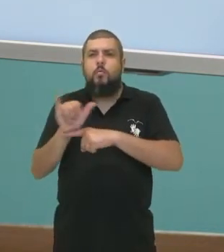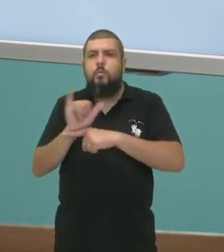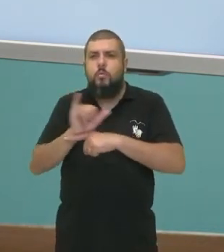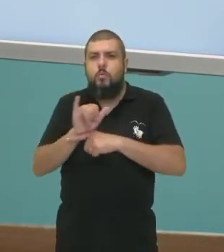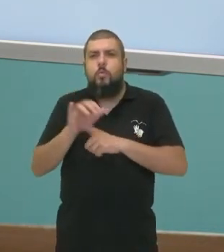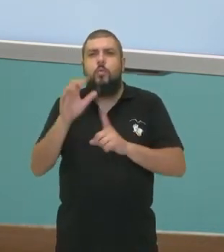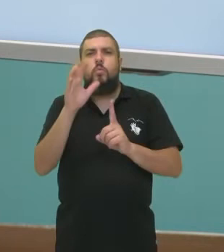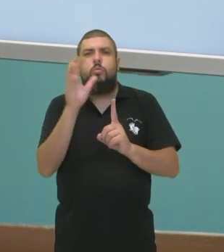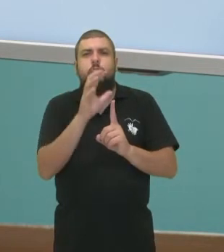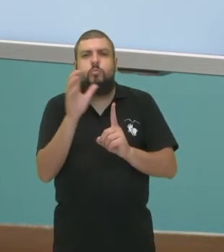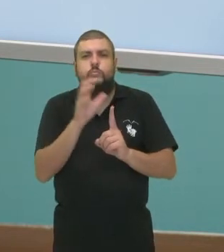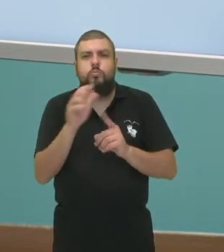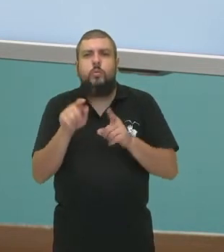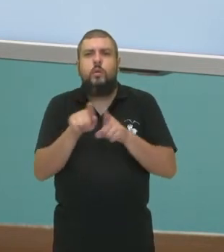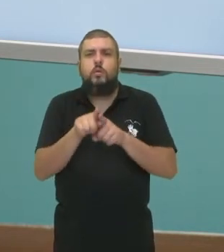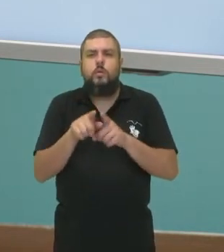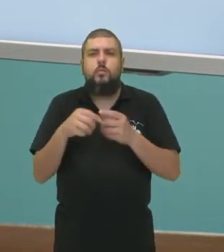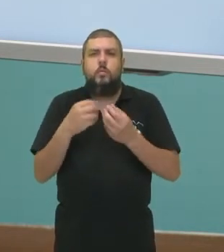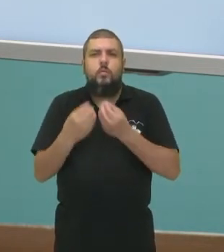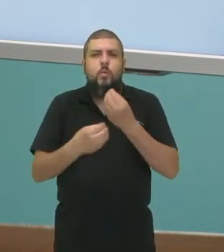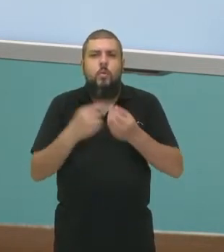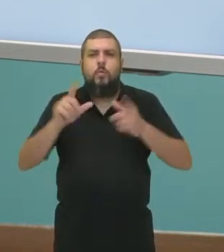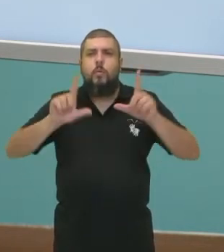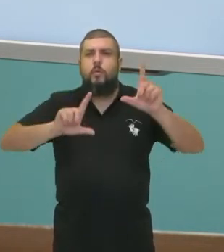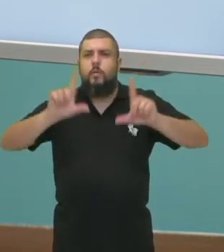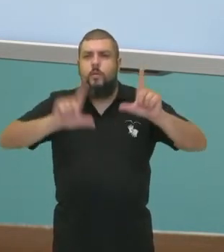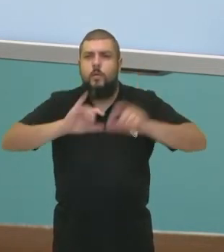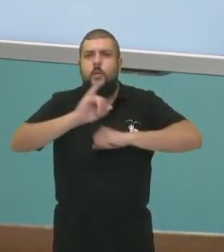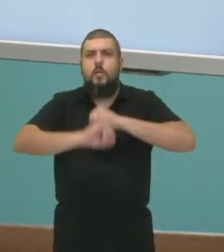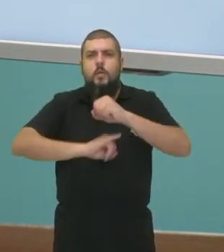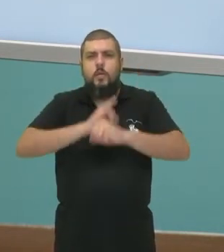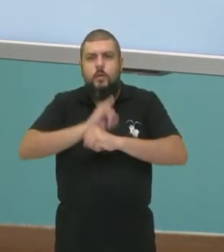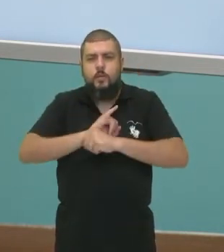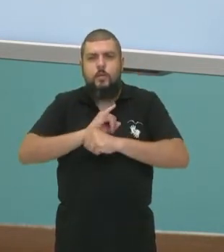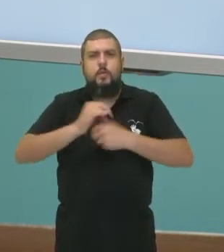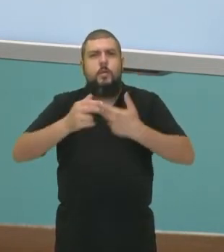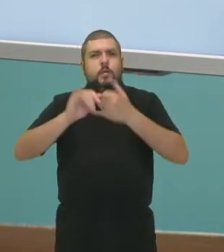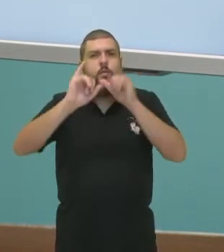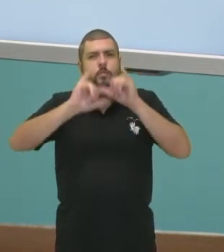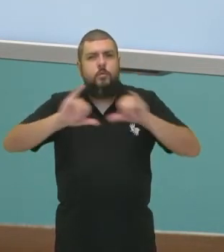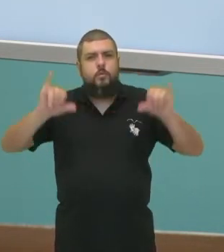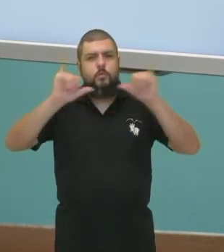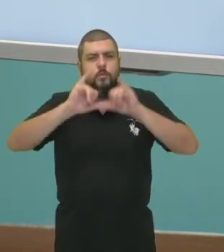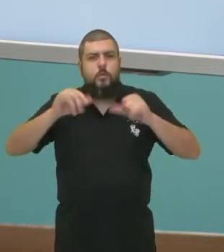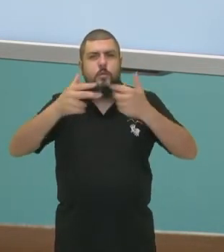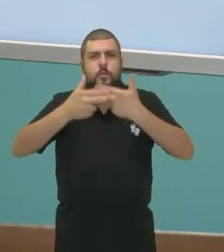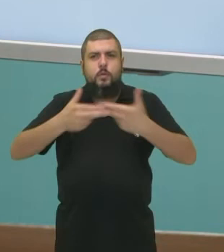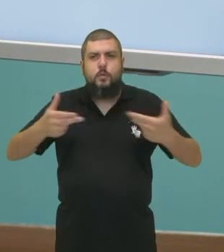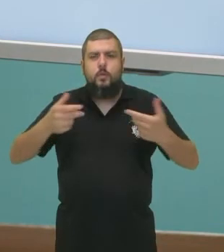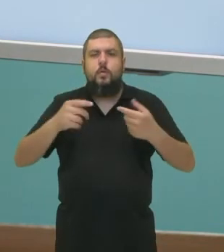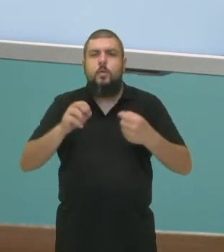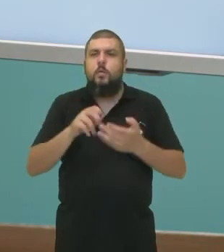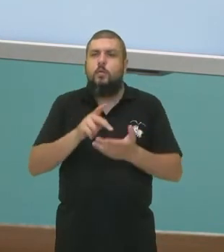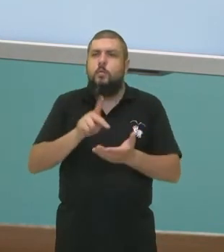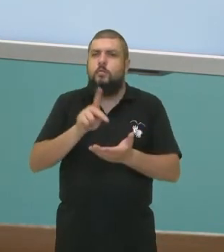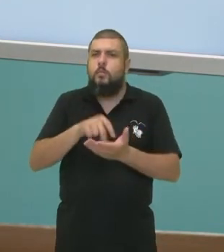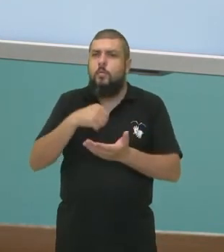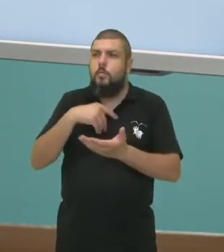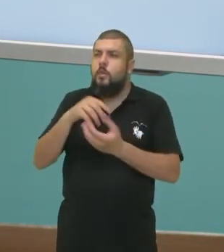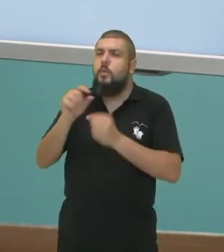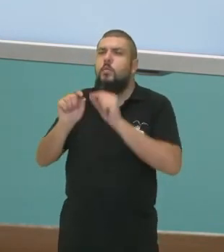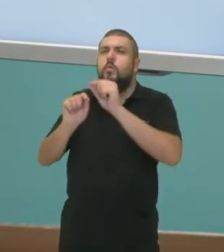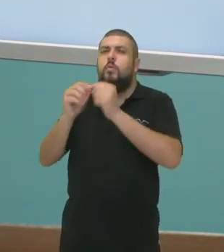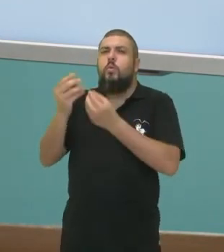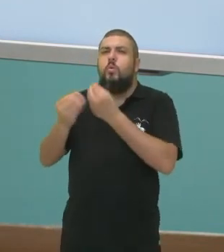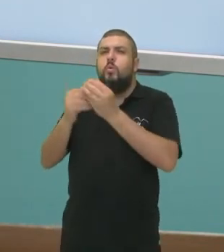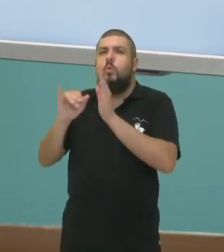adquirem através dos meios de comunicação, como a televisão, a internet, os meios publicitários, e onde que buscam, de fato, esses modelos, esses estilos, né,